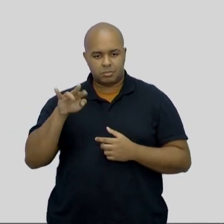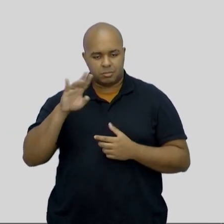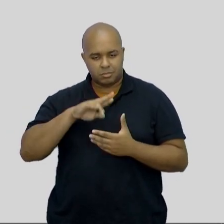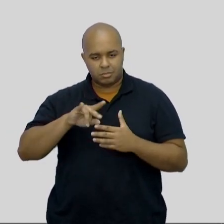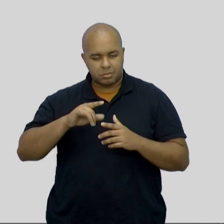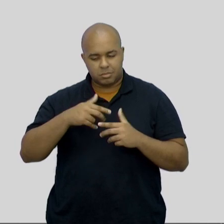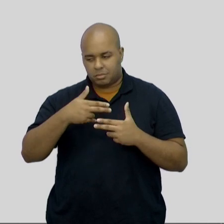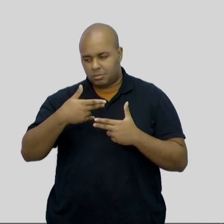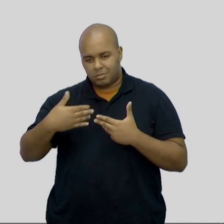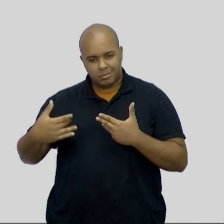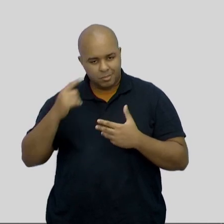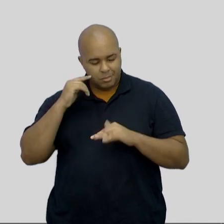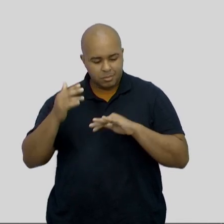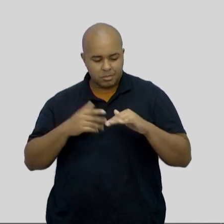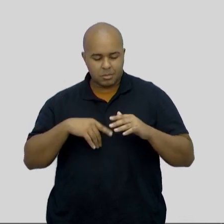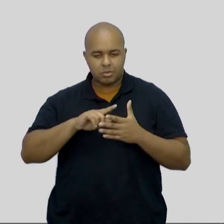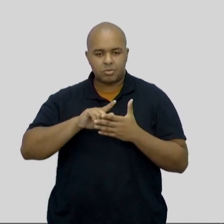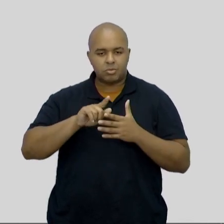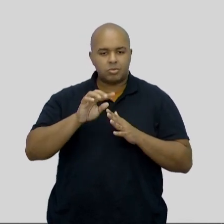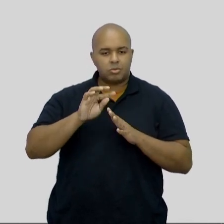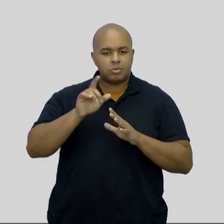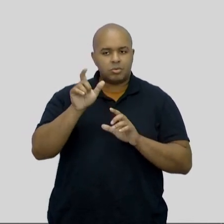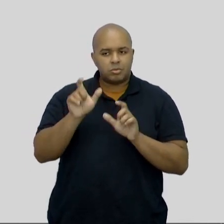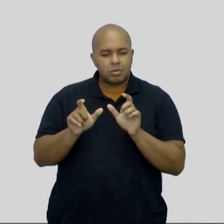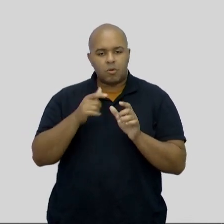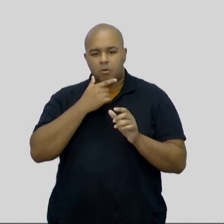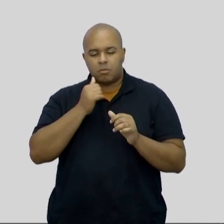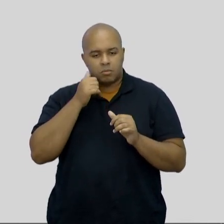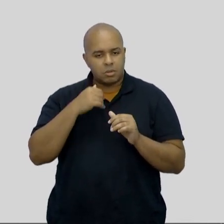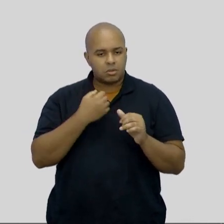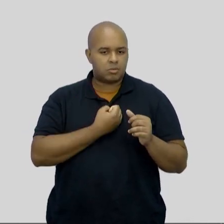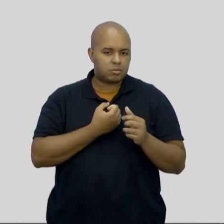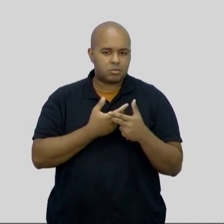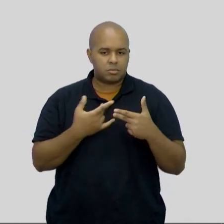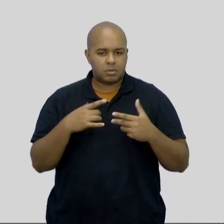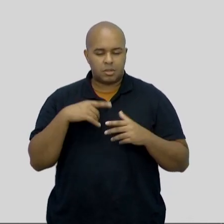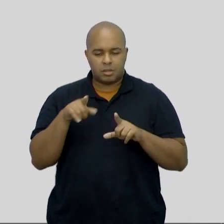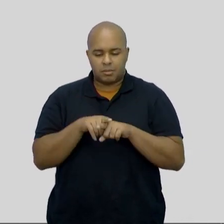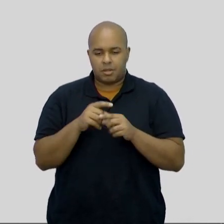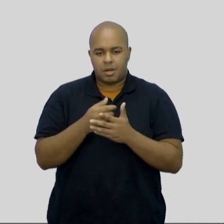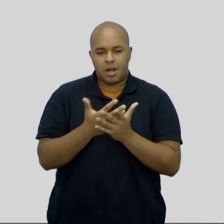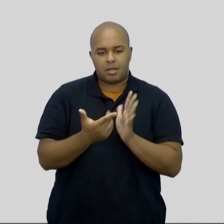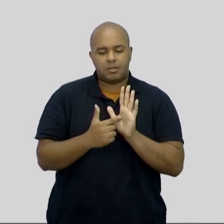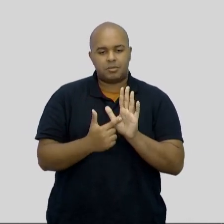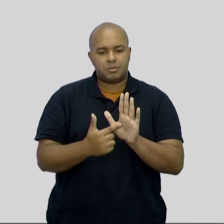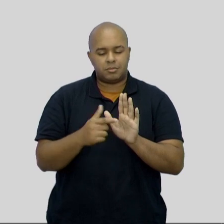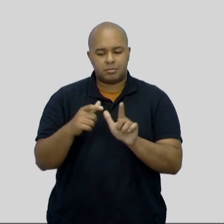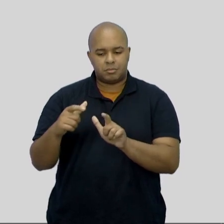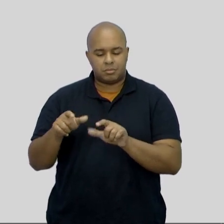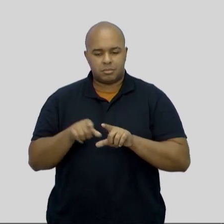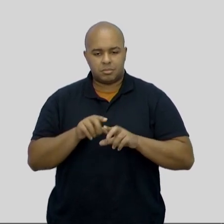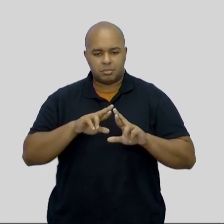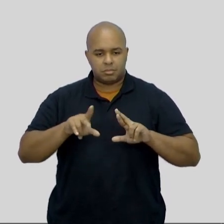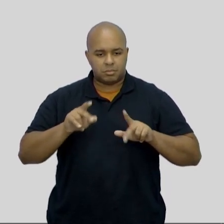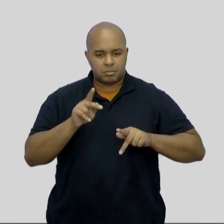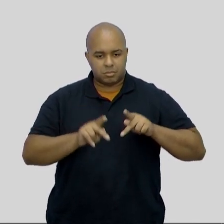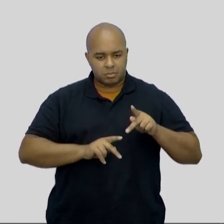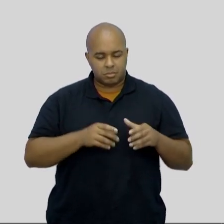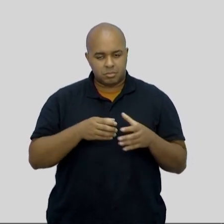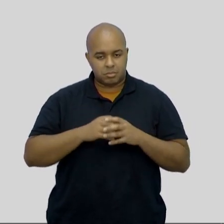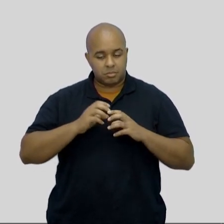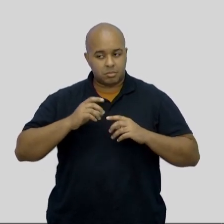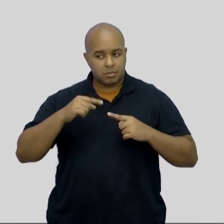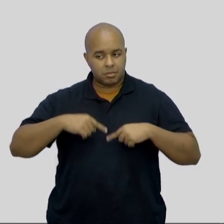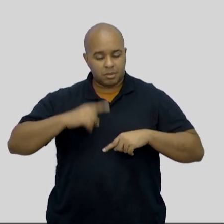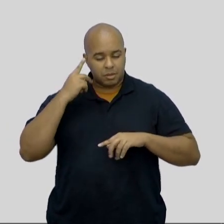Bem como relação a gênero, tendo um número igual de homens e mulheres. Além disso, temos cartas que referenciam regiões e diferentes povos e grupos